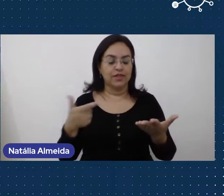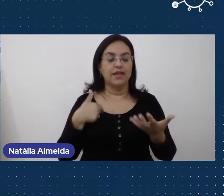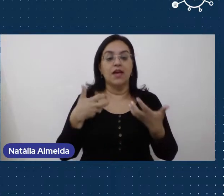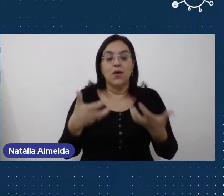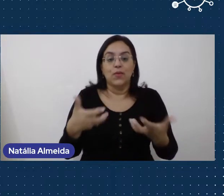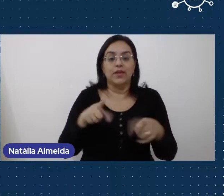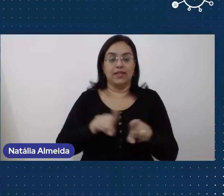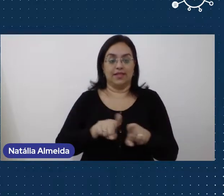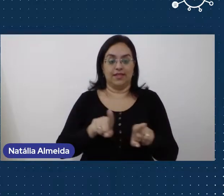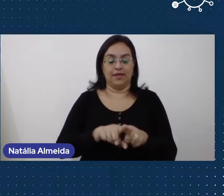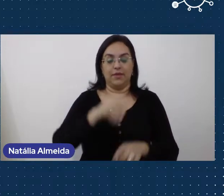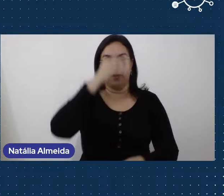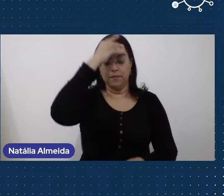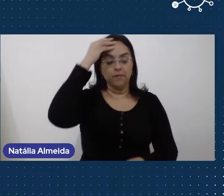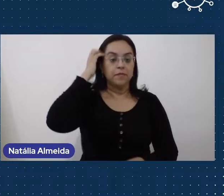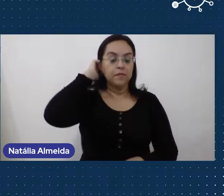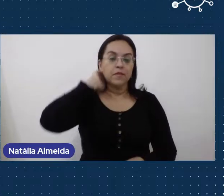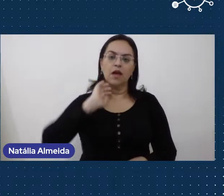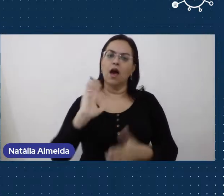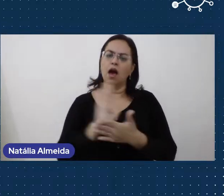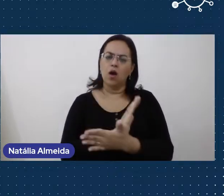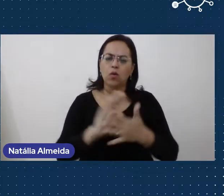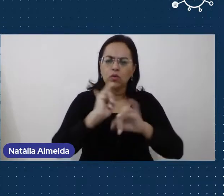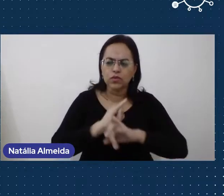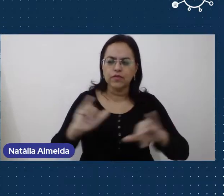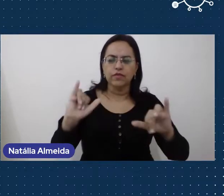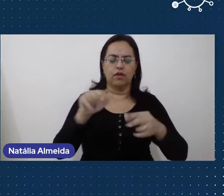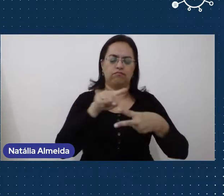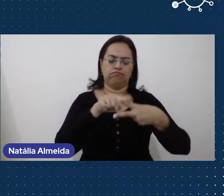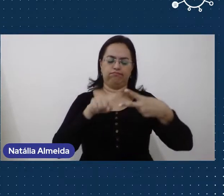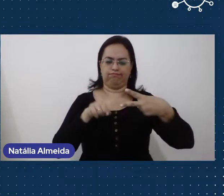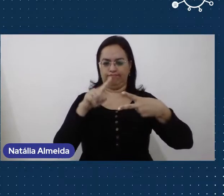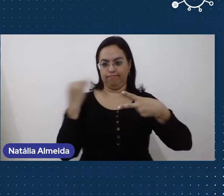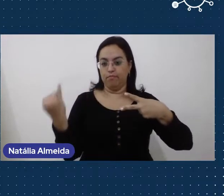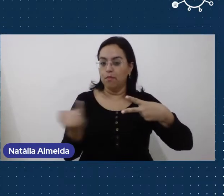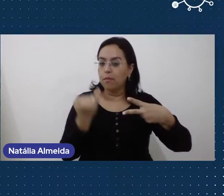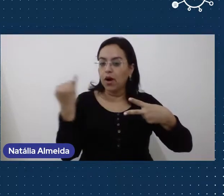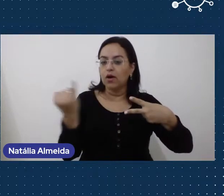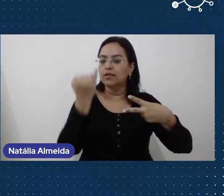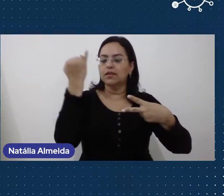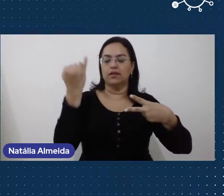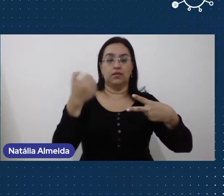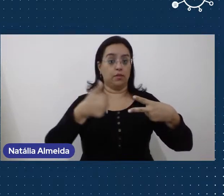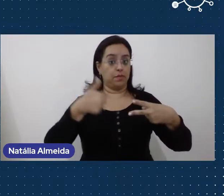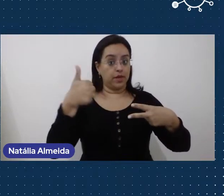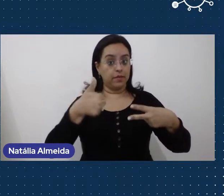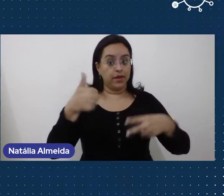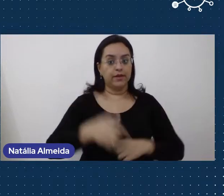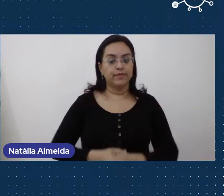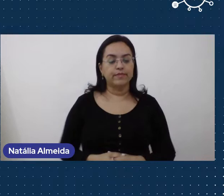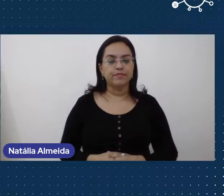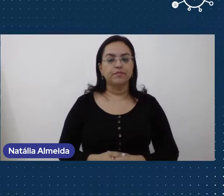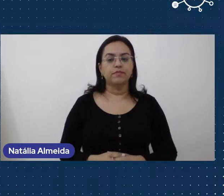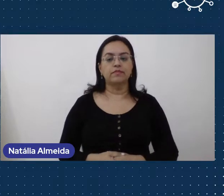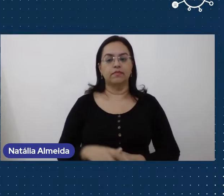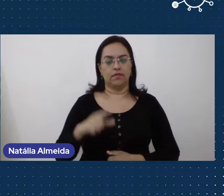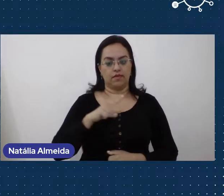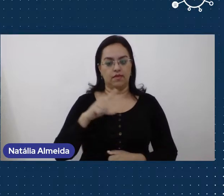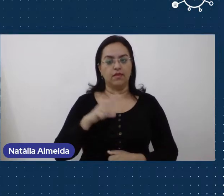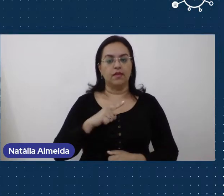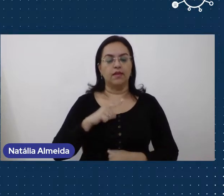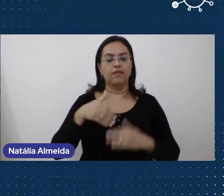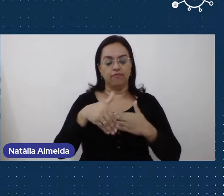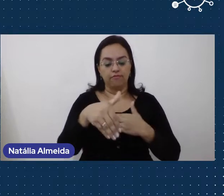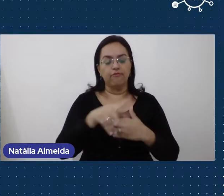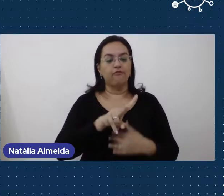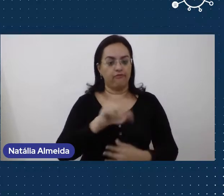gostaria também de passar alguns informes, dois informes muito importantes. Primeiro, gente, nós teremos daqui a pouco o momento